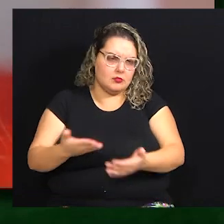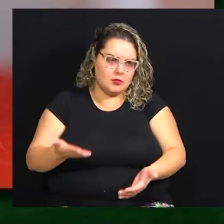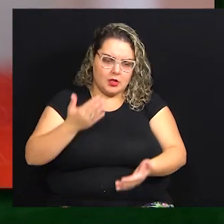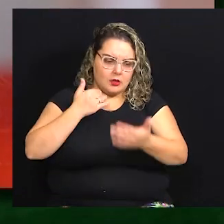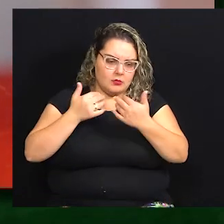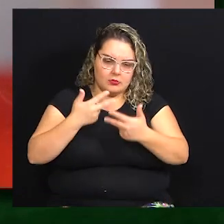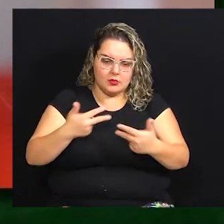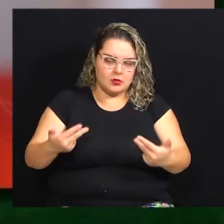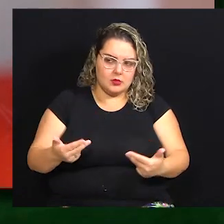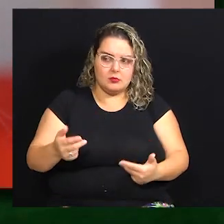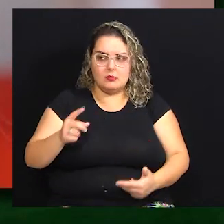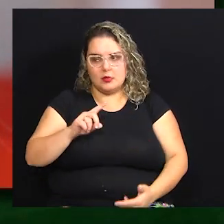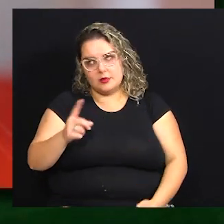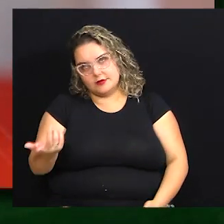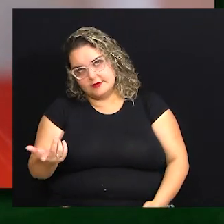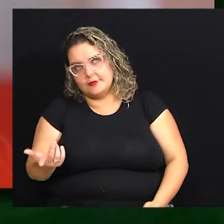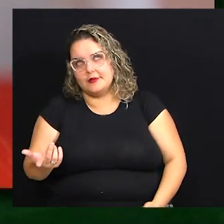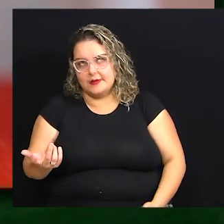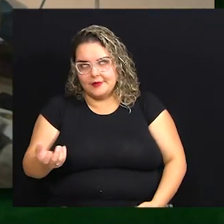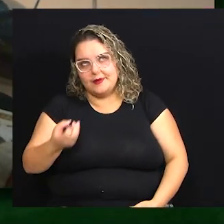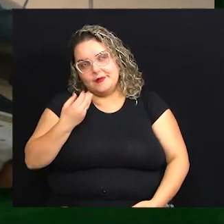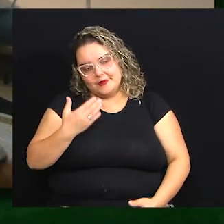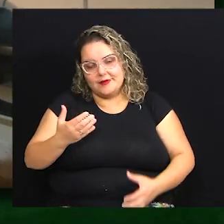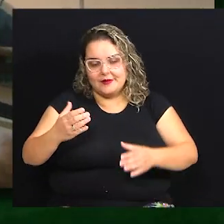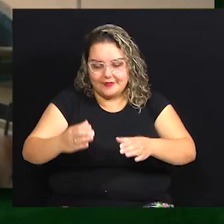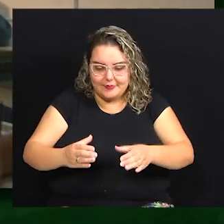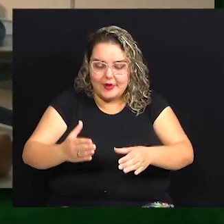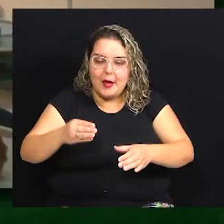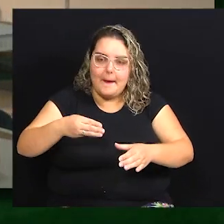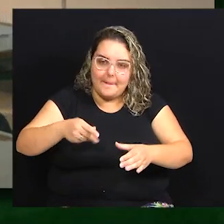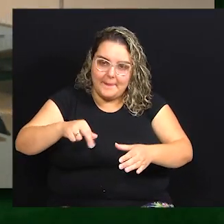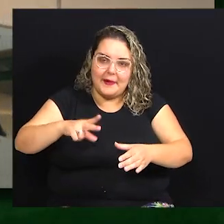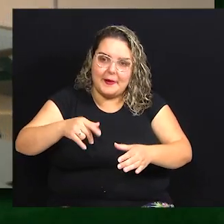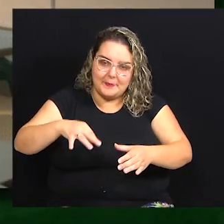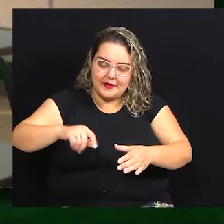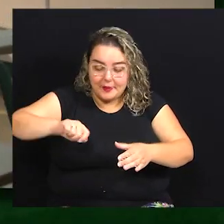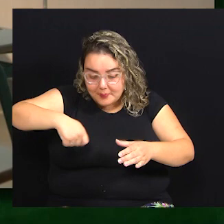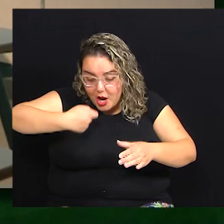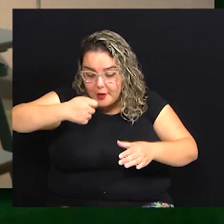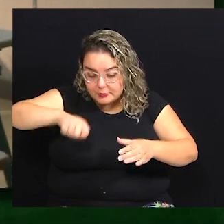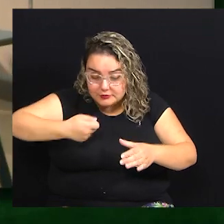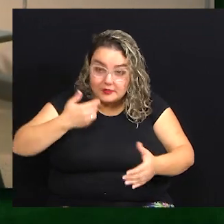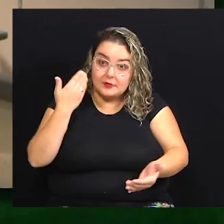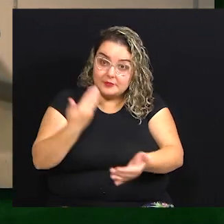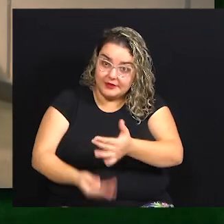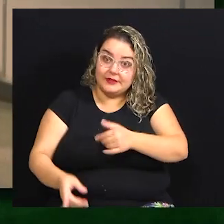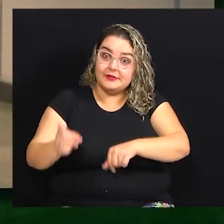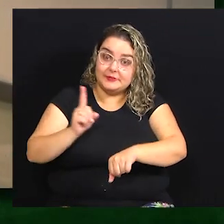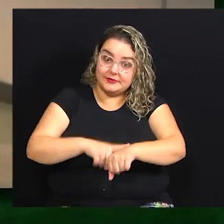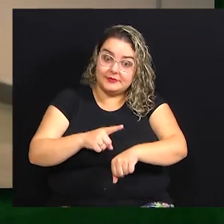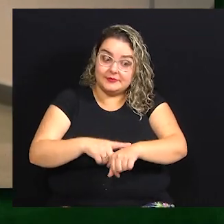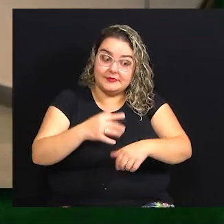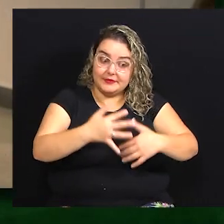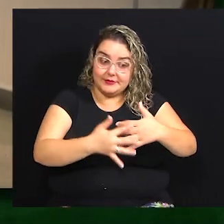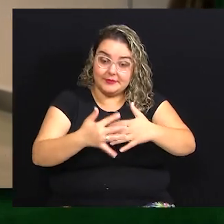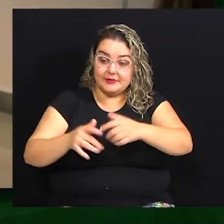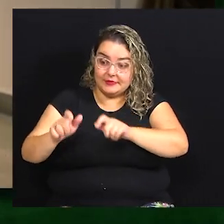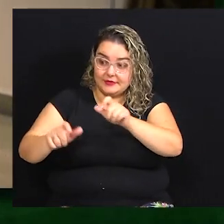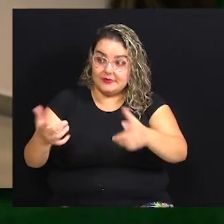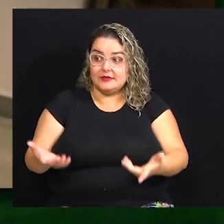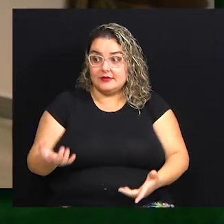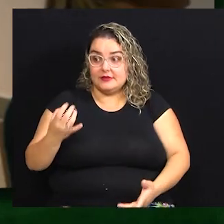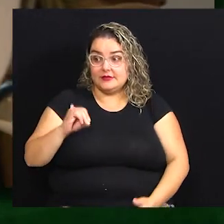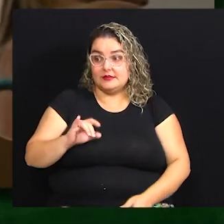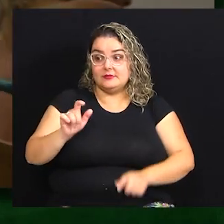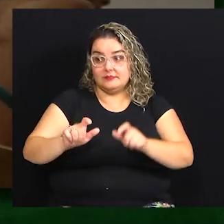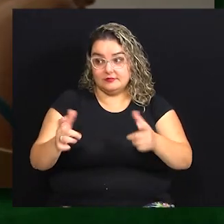não será o ideal que você leve uma marmita ali, né? Porque você vai perder tempo, vai incomodar os candidatos. Se